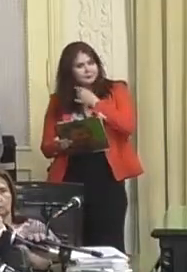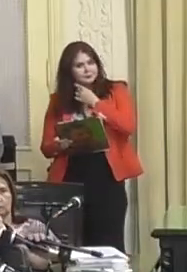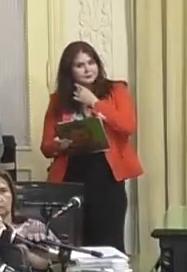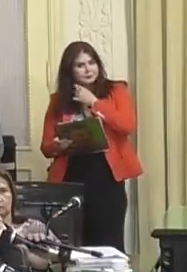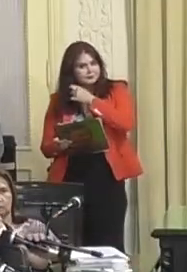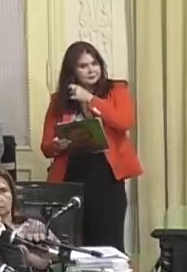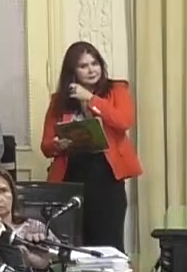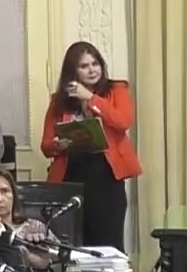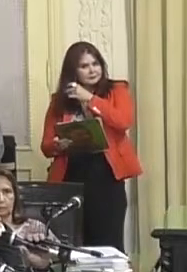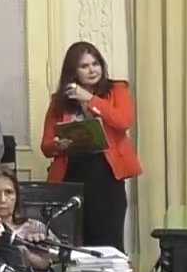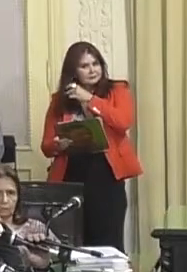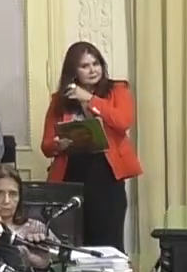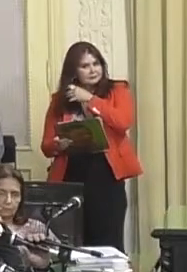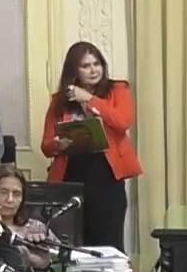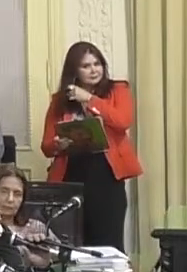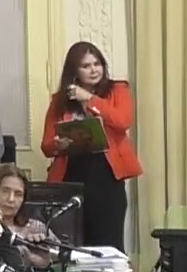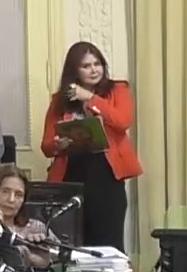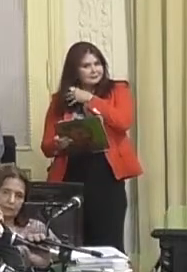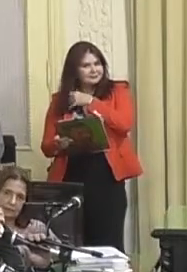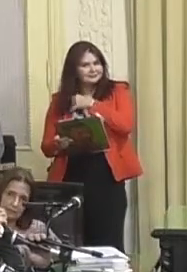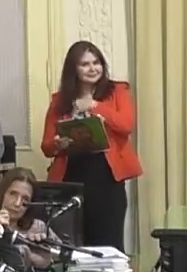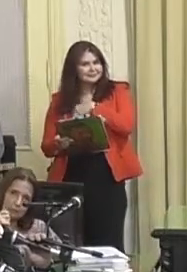Voto como sempre, para aprender.